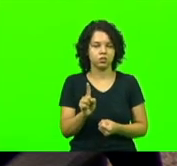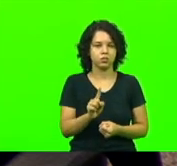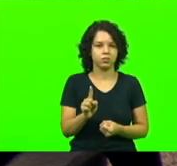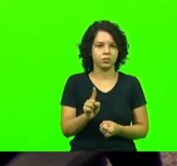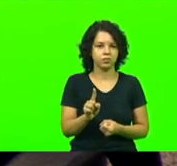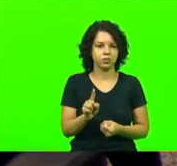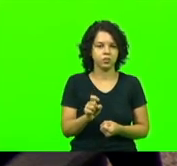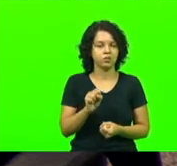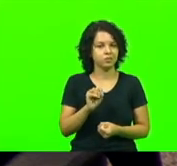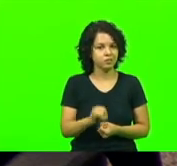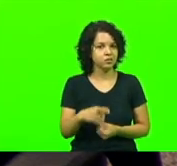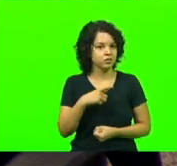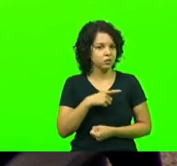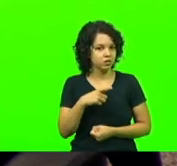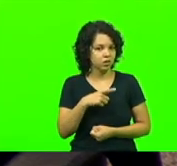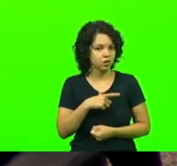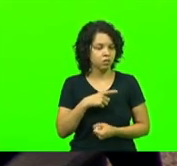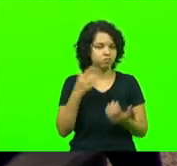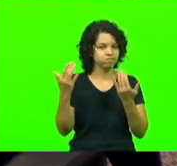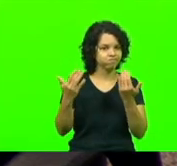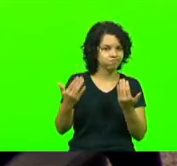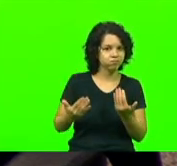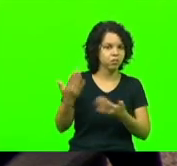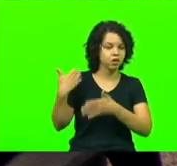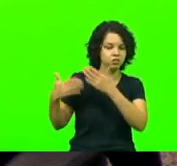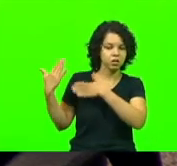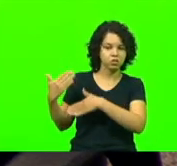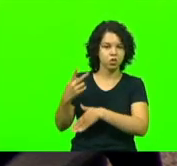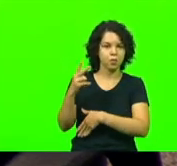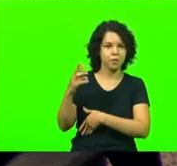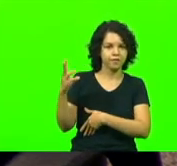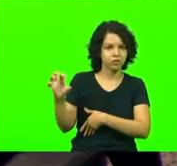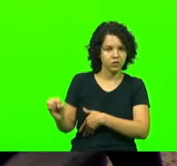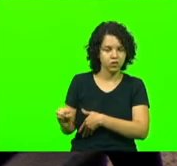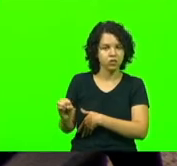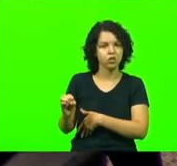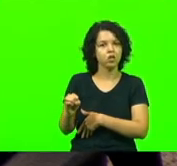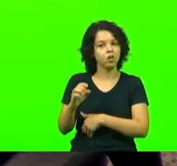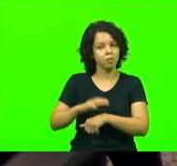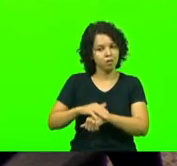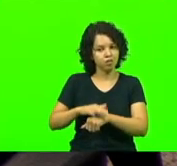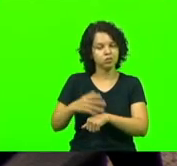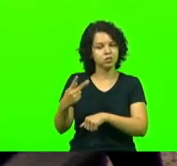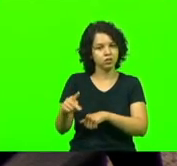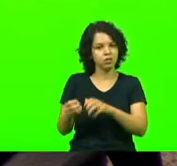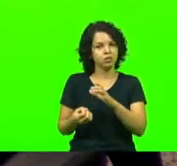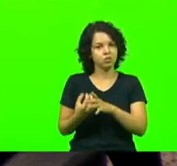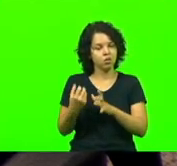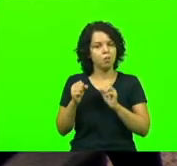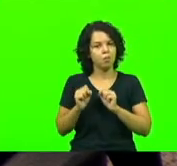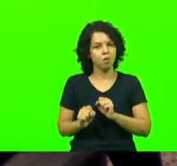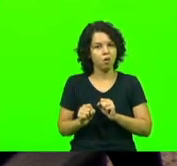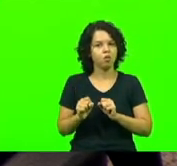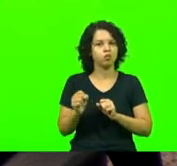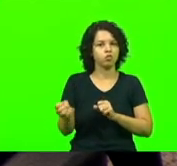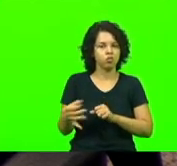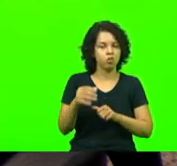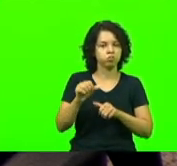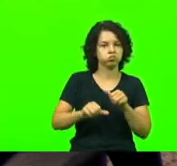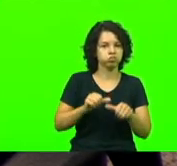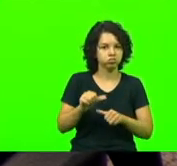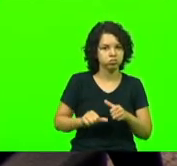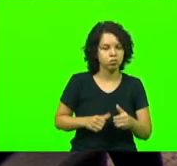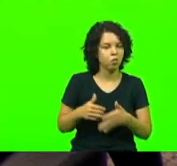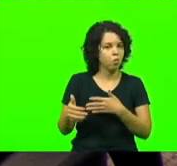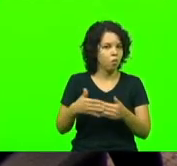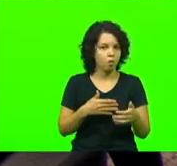há alguma ponderação lá de 2020, nada impede que o próprio autor possa fazer as atualizações ou qualquer